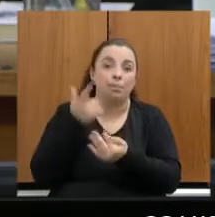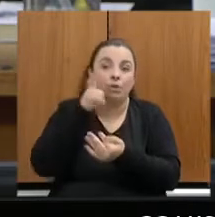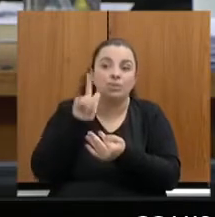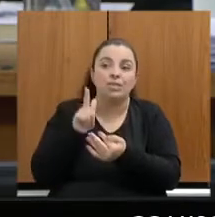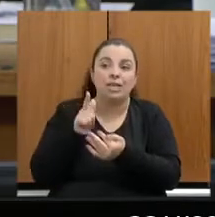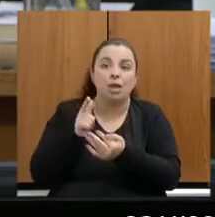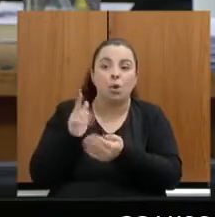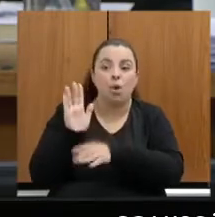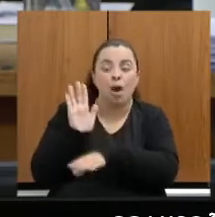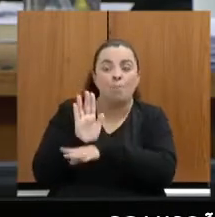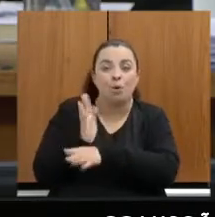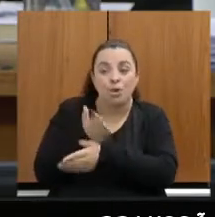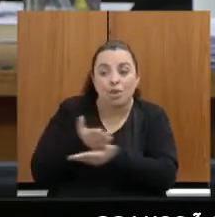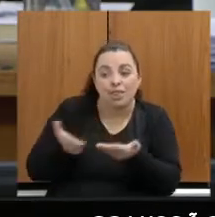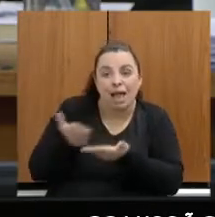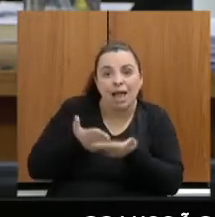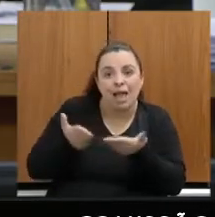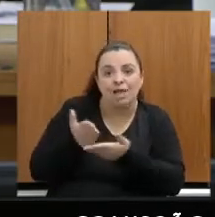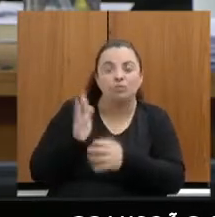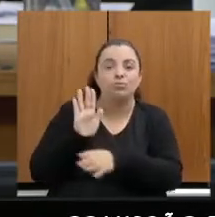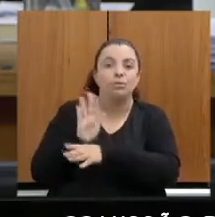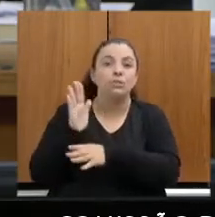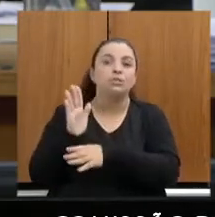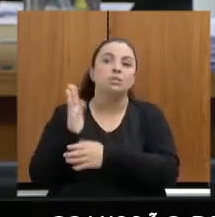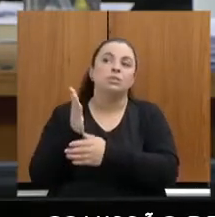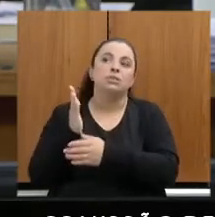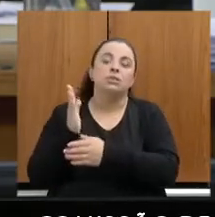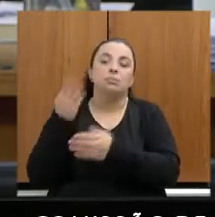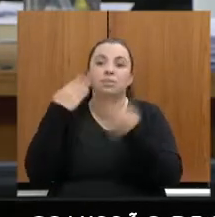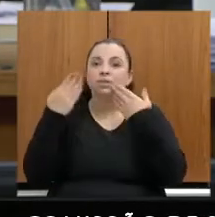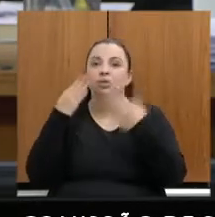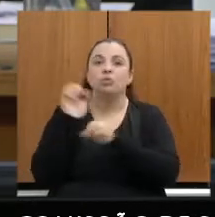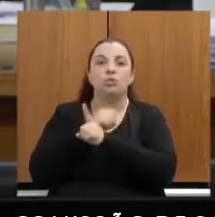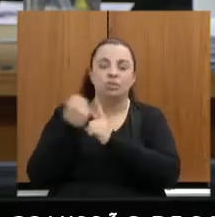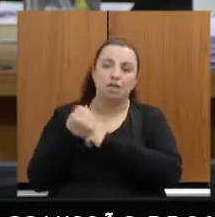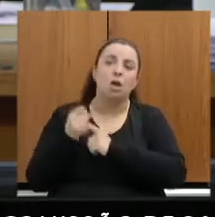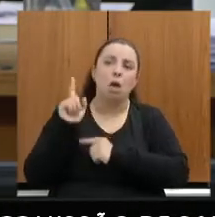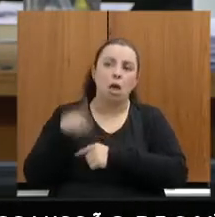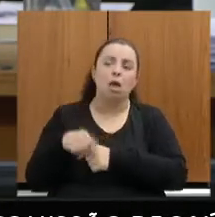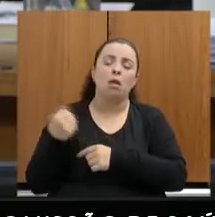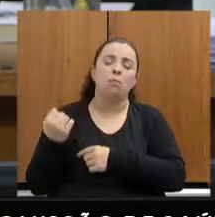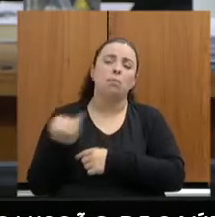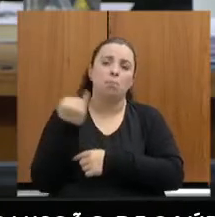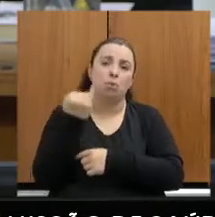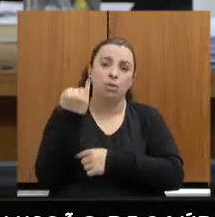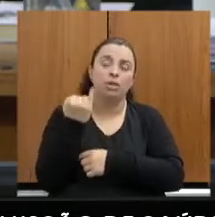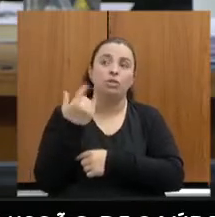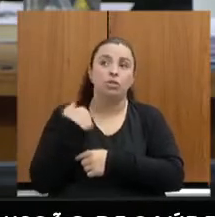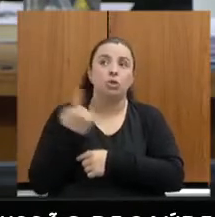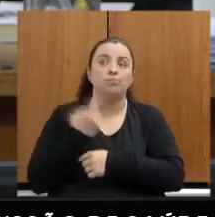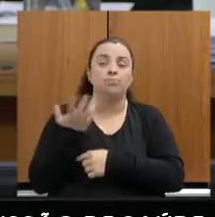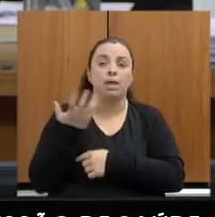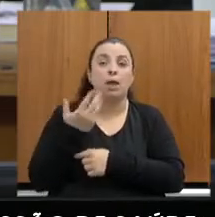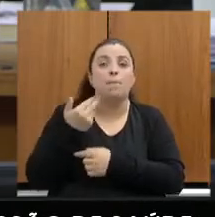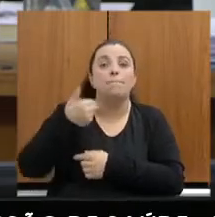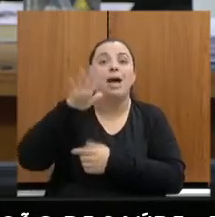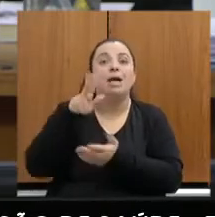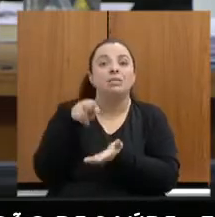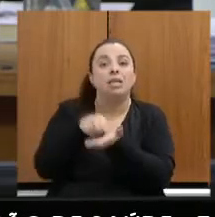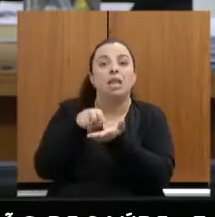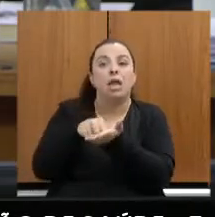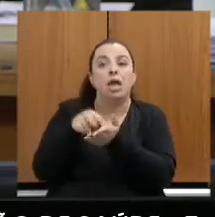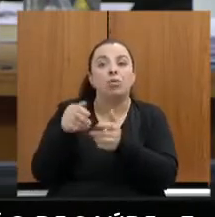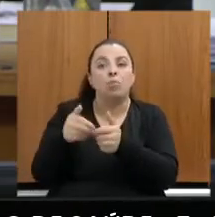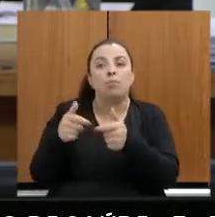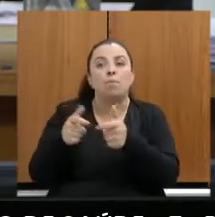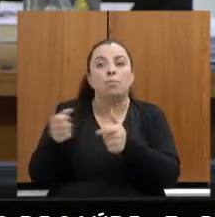então é uma aumenta o importante de eleitos e nós temos um foco de aumentar esses leitos ainda Lembrando que esse